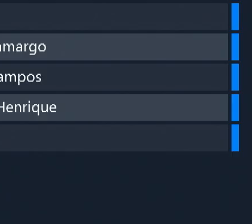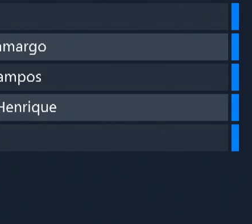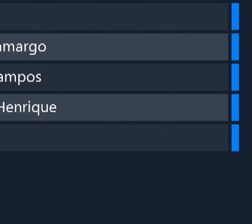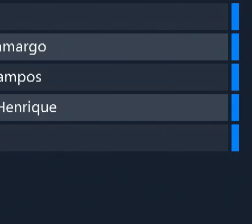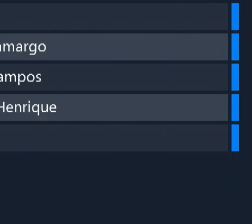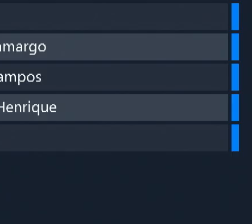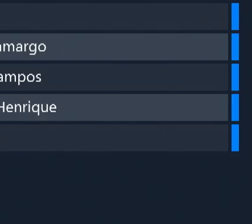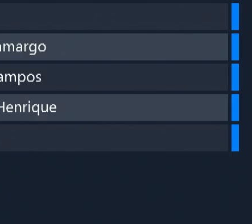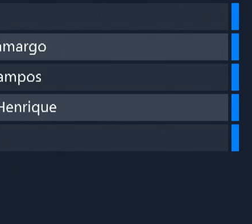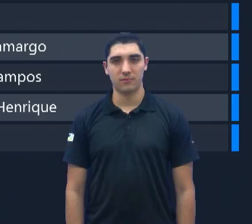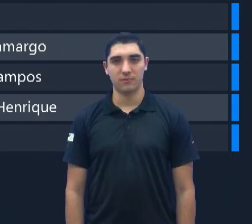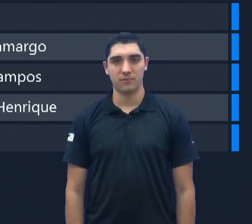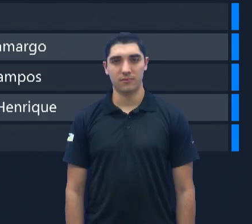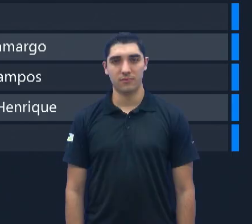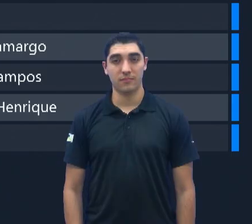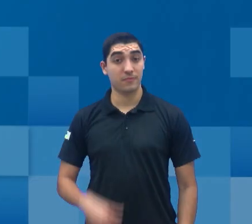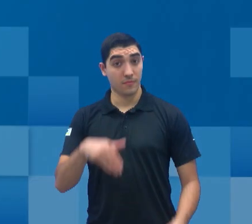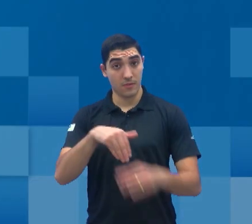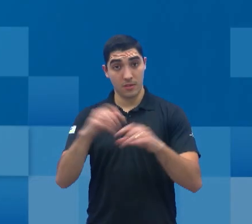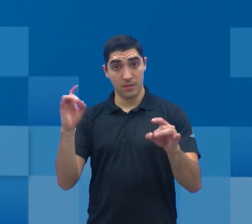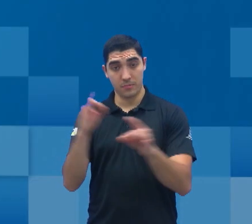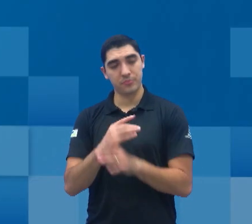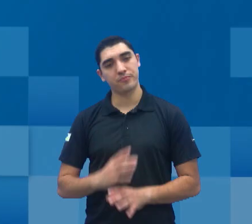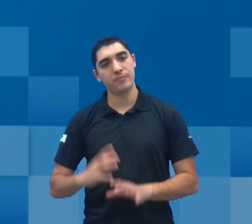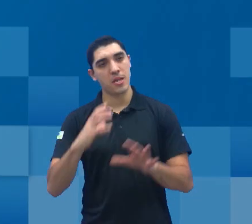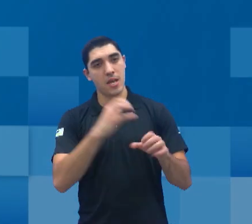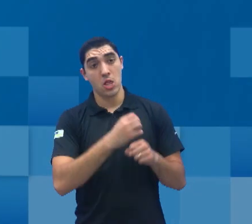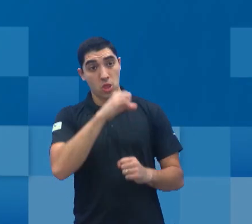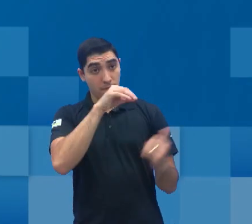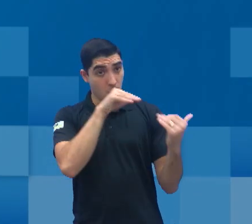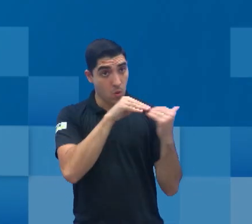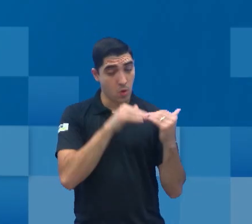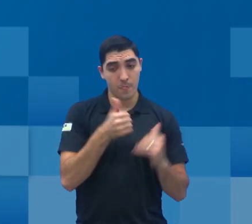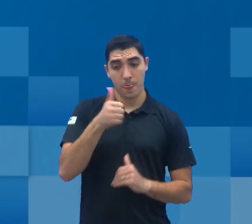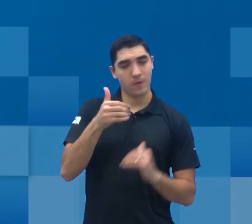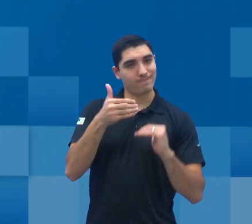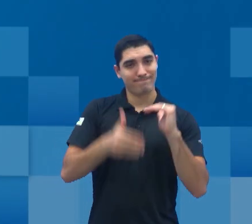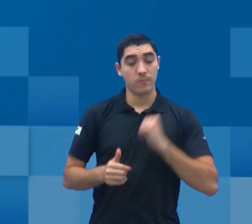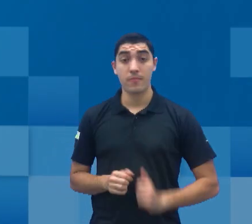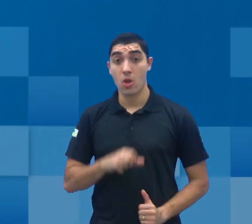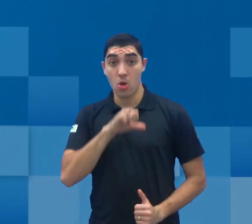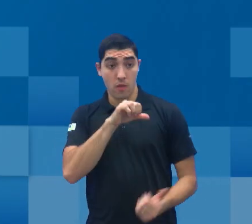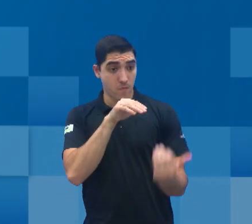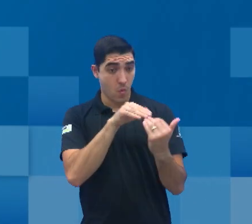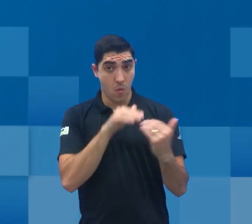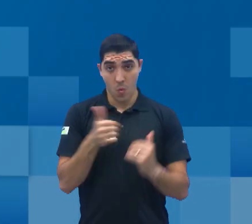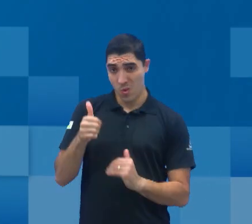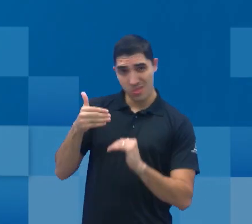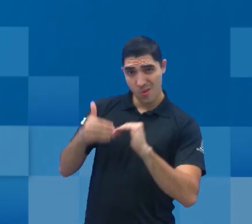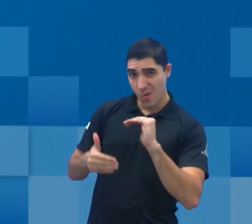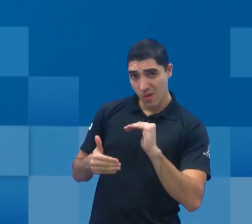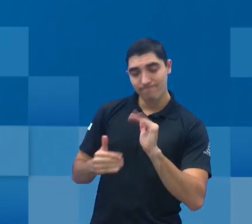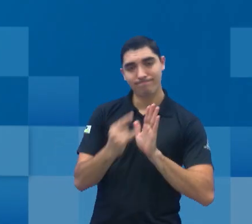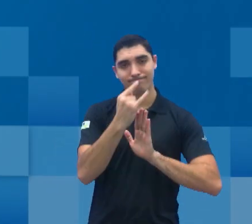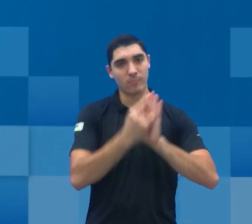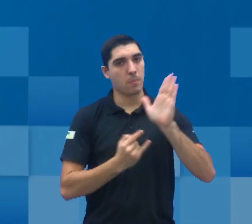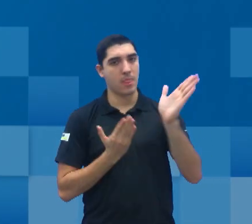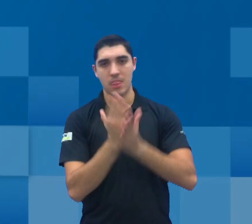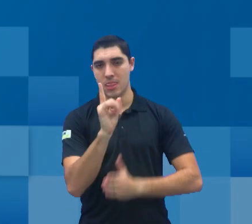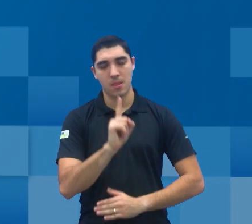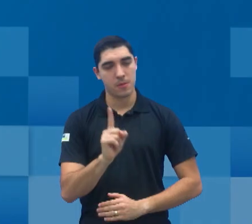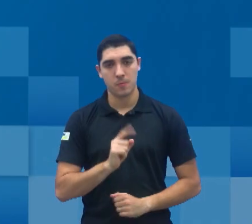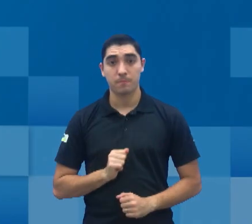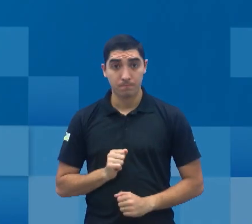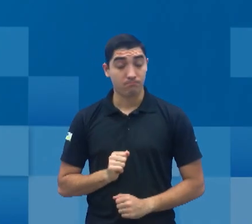Encerrada a votação. 9 votos favoráveis, 11 votos contrários. Com 9 votos favoráveis, 11 votos contrários, o requerimento está